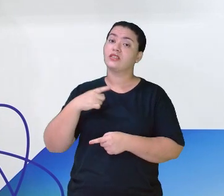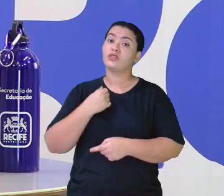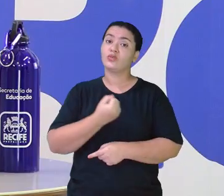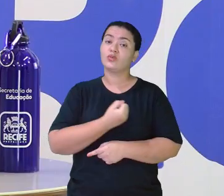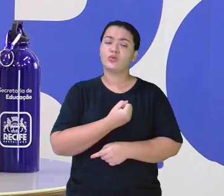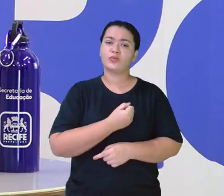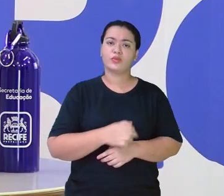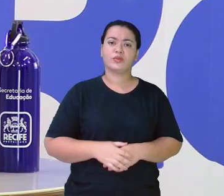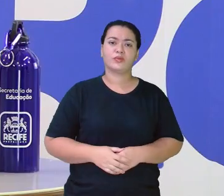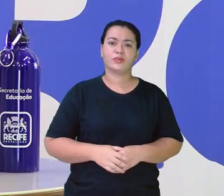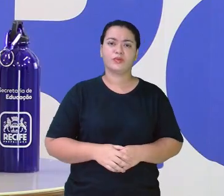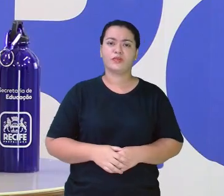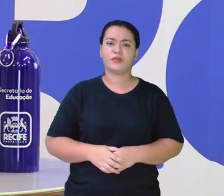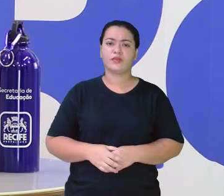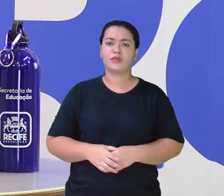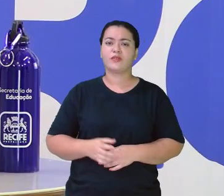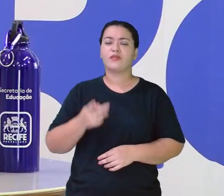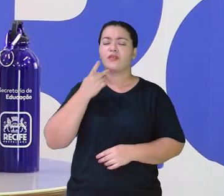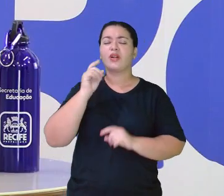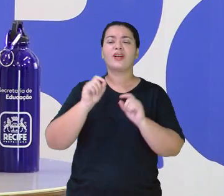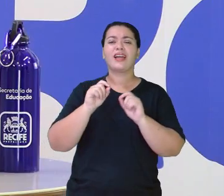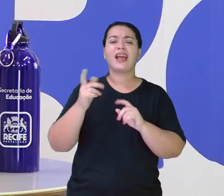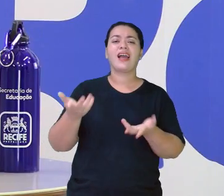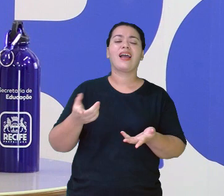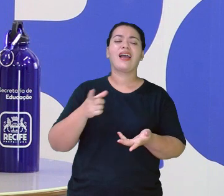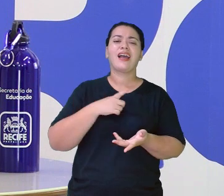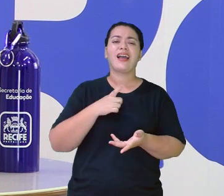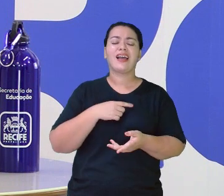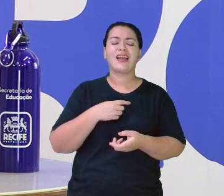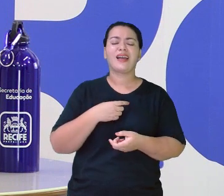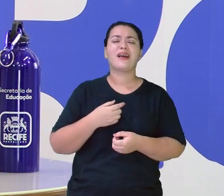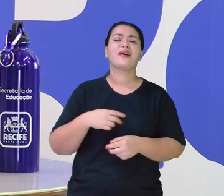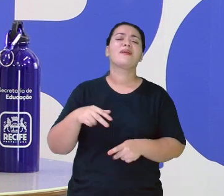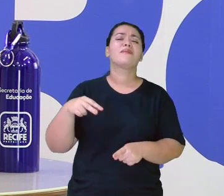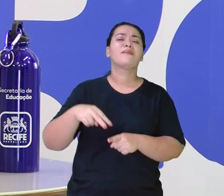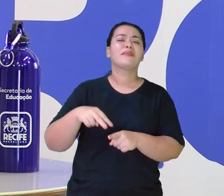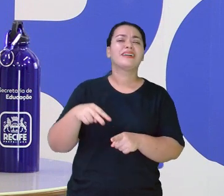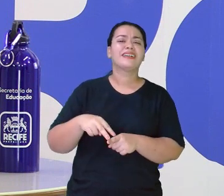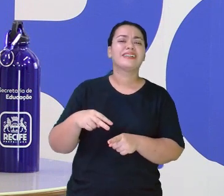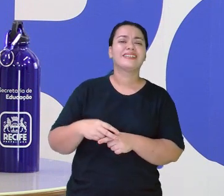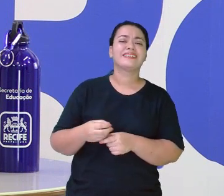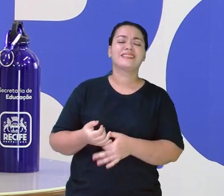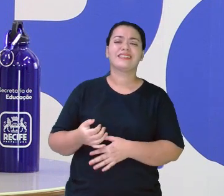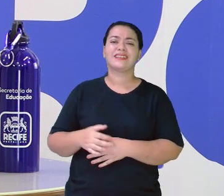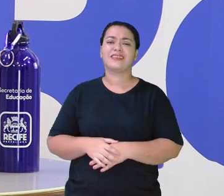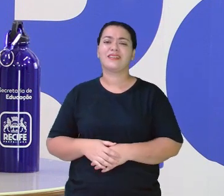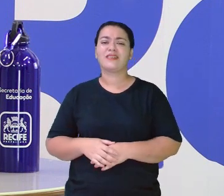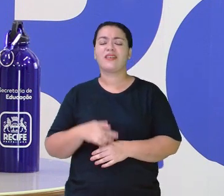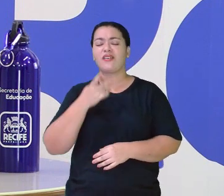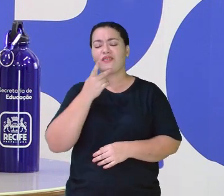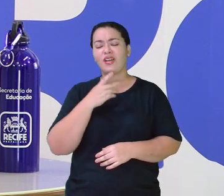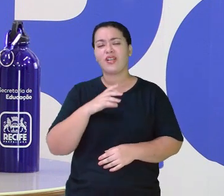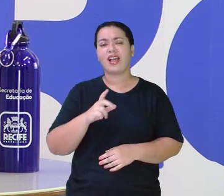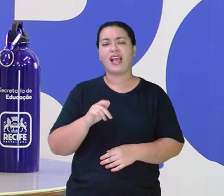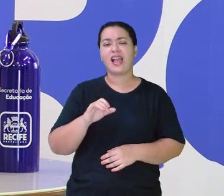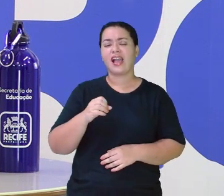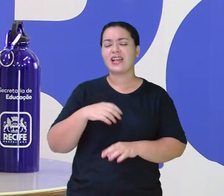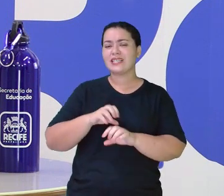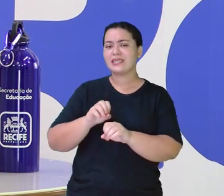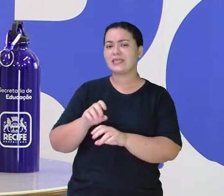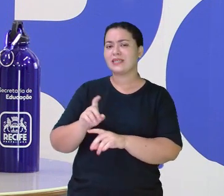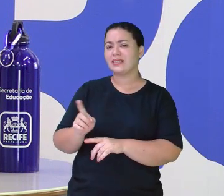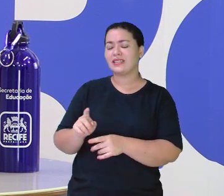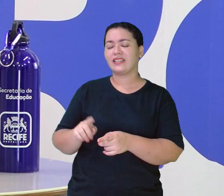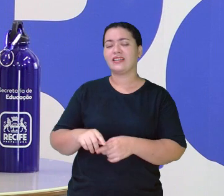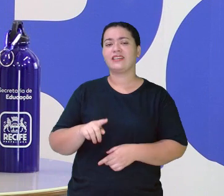estão ainda viajando nessa pizza, viu, professora? Dizendo aqui, o Caio está dizendo que a mãe dele não ensinou ele a cozinhar. O